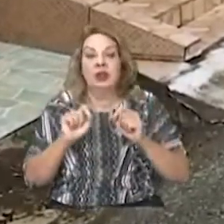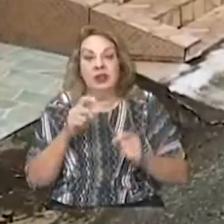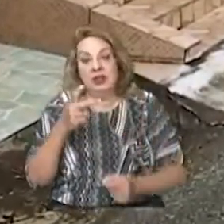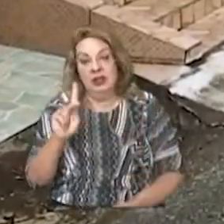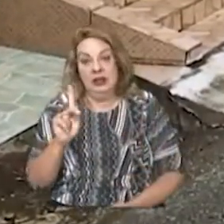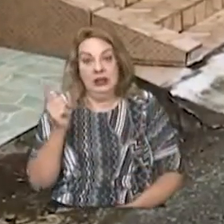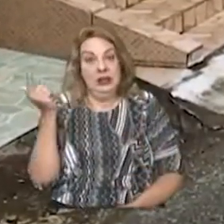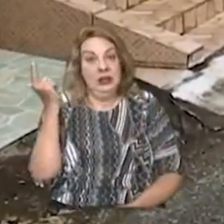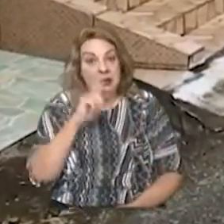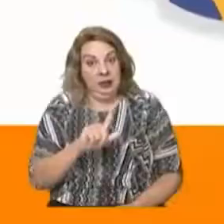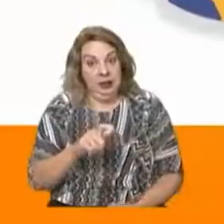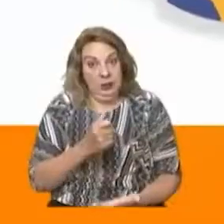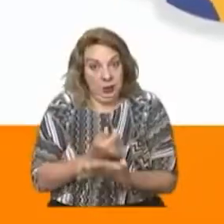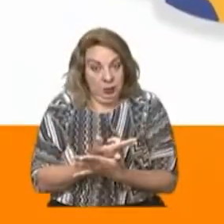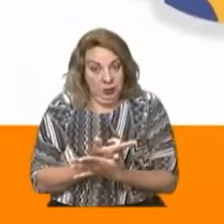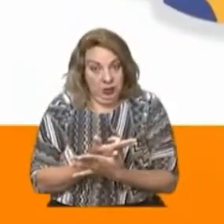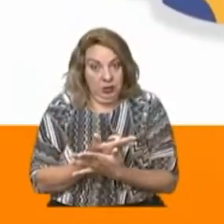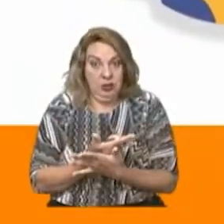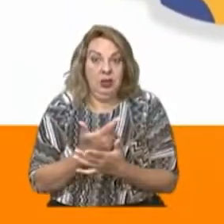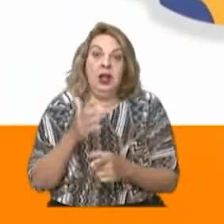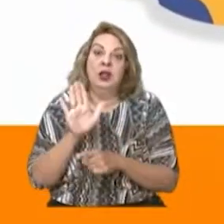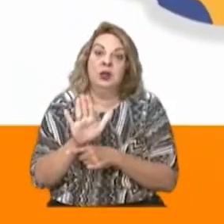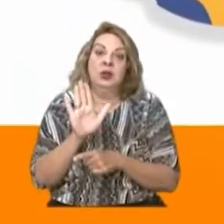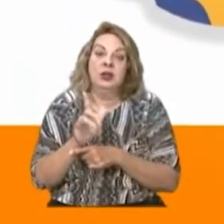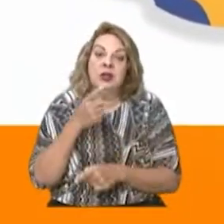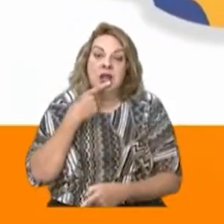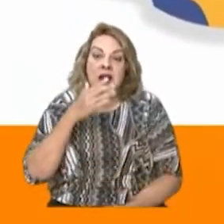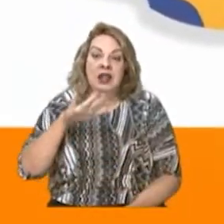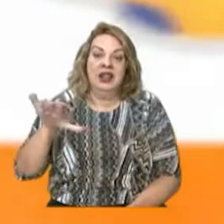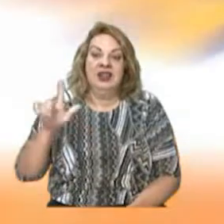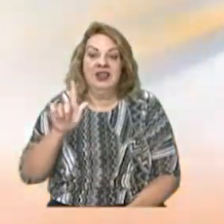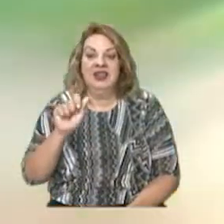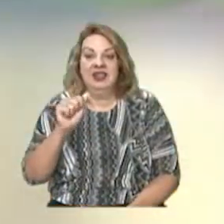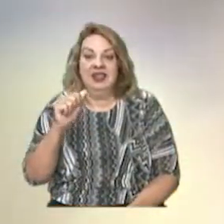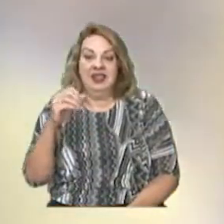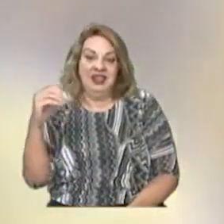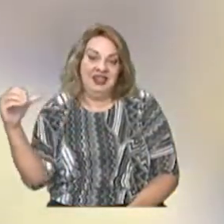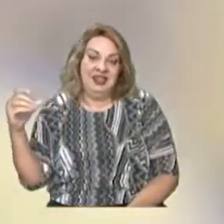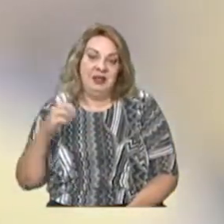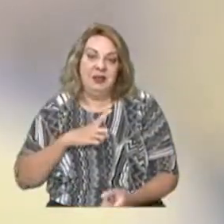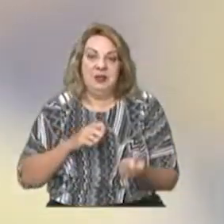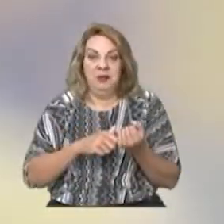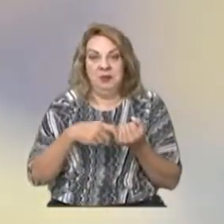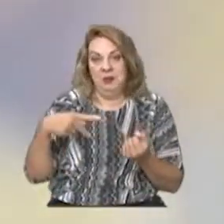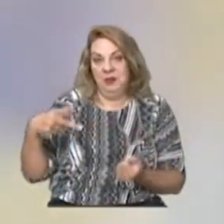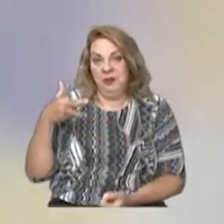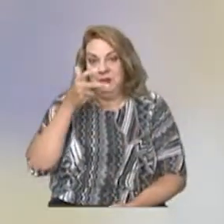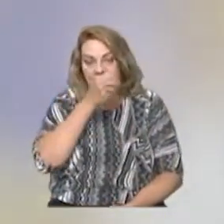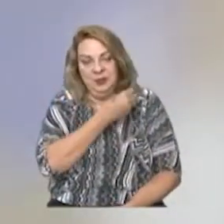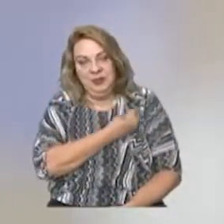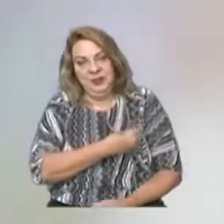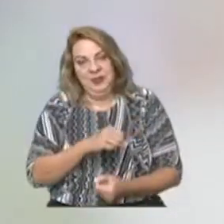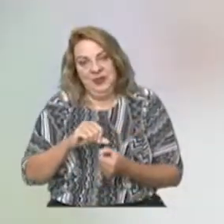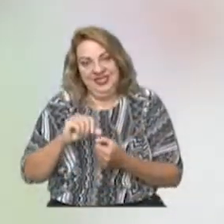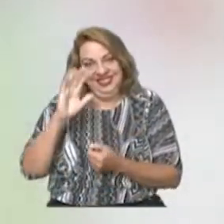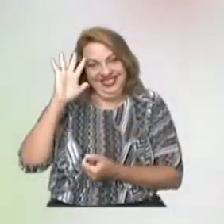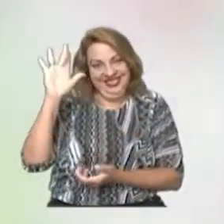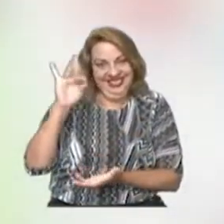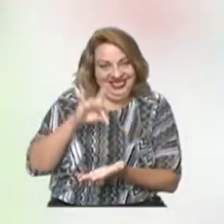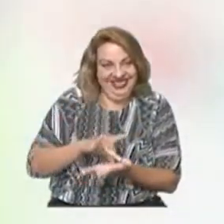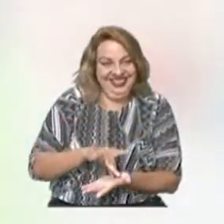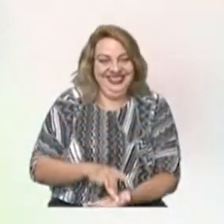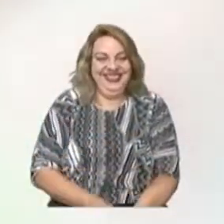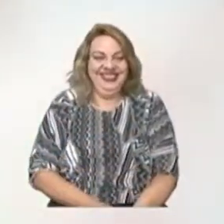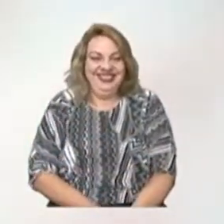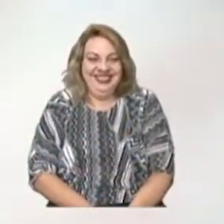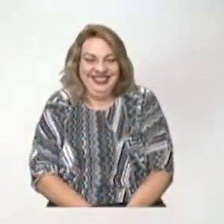quem adquire o seu título tá ajudando as criancinhas do GAC. Caju Cap, salvando vidas e